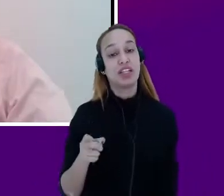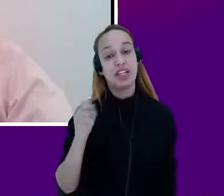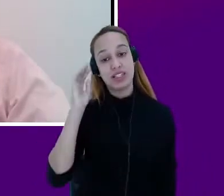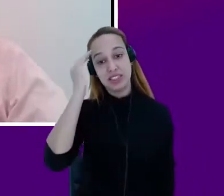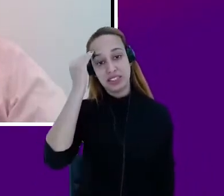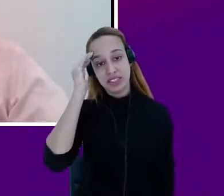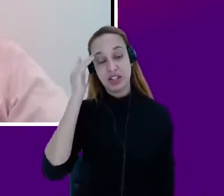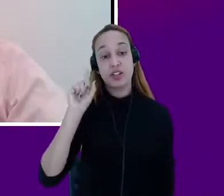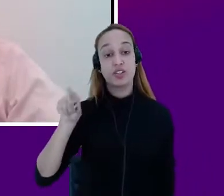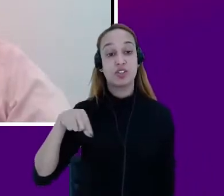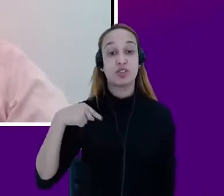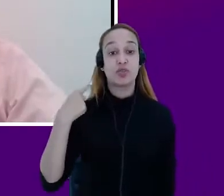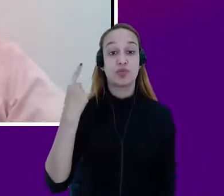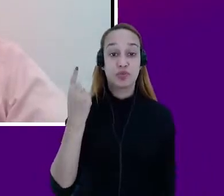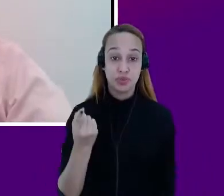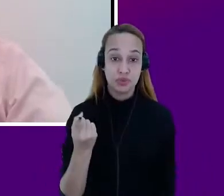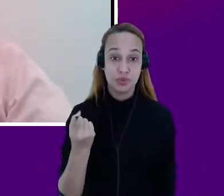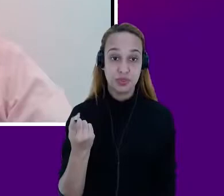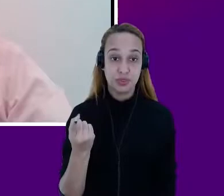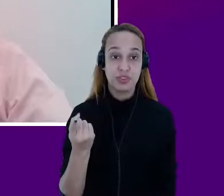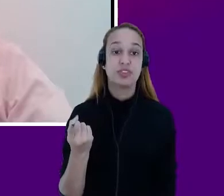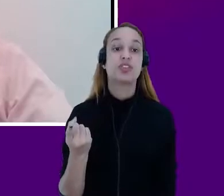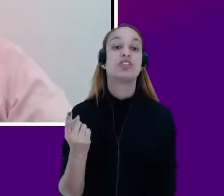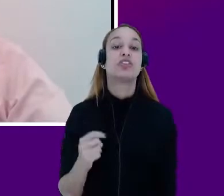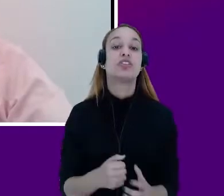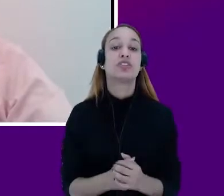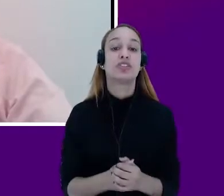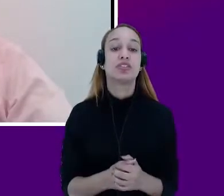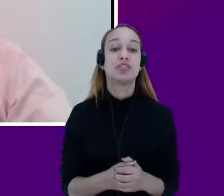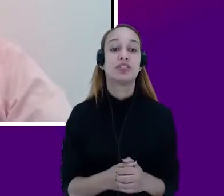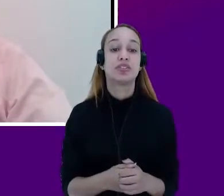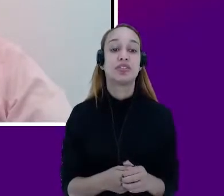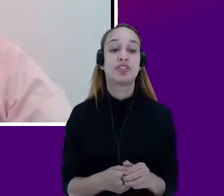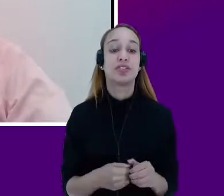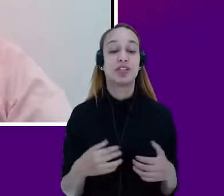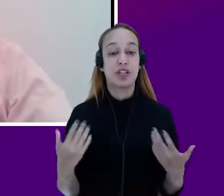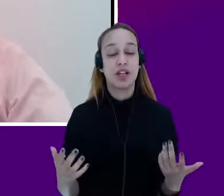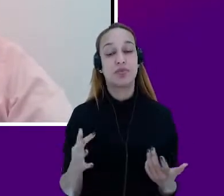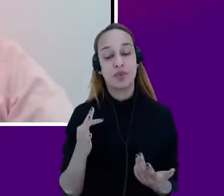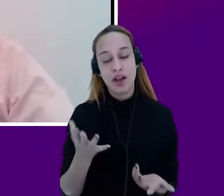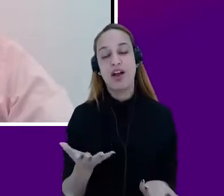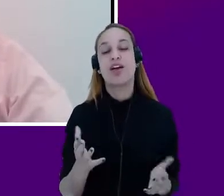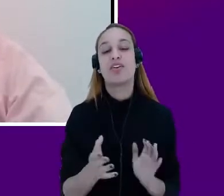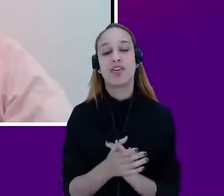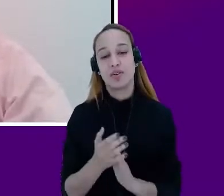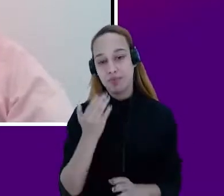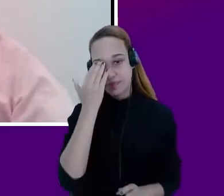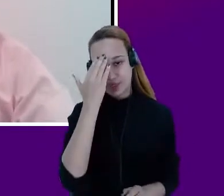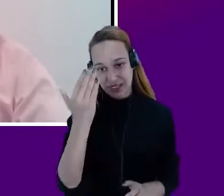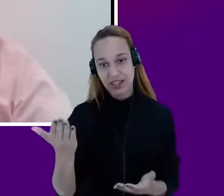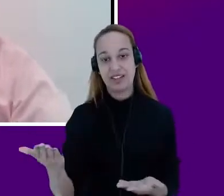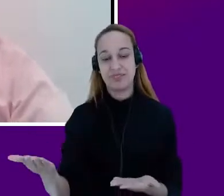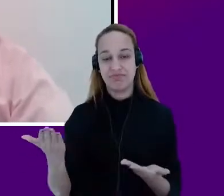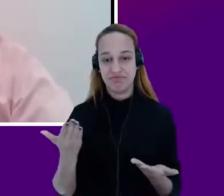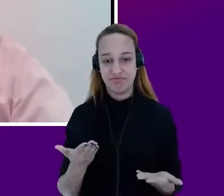esse momento que estamos vivendo. Gutenberg, muito obrigado pela sua participação. Fique à